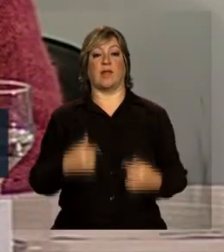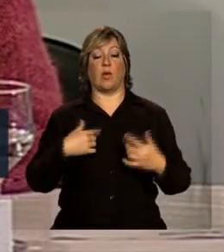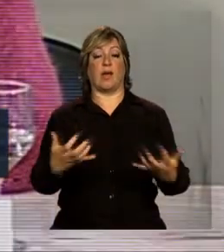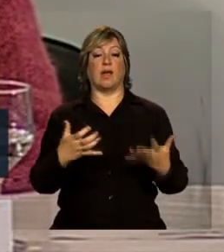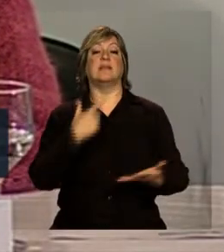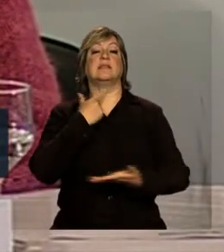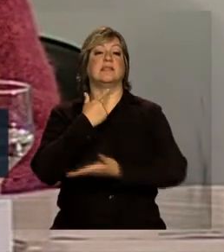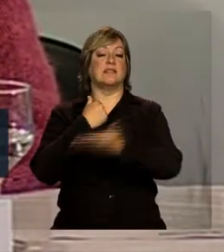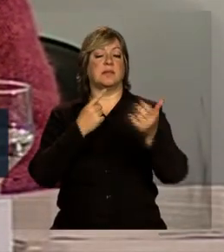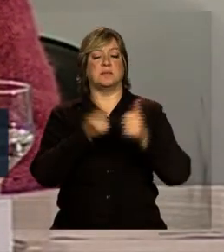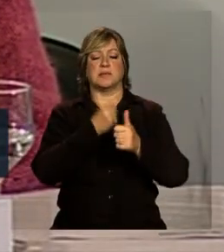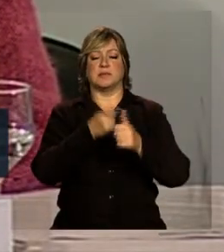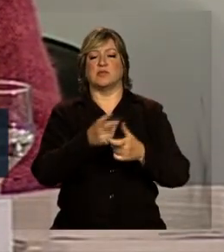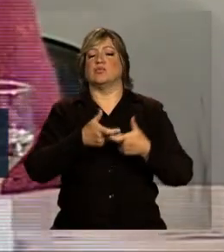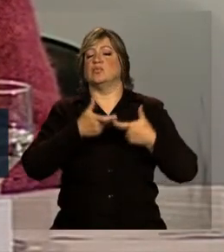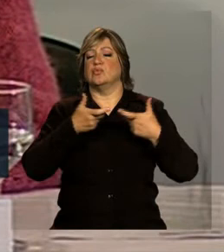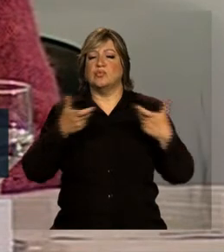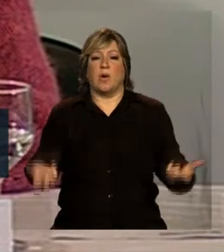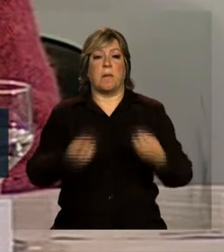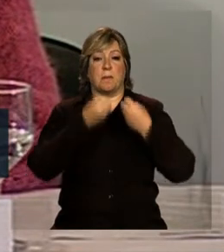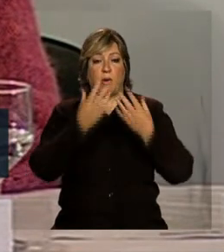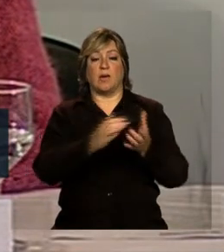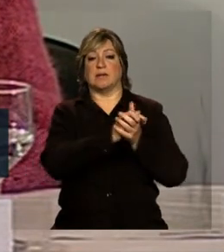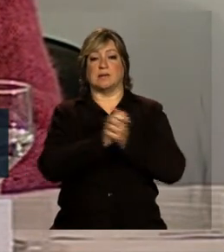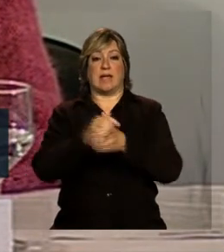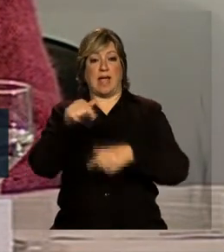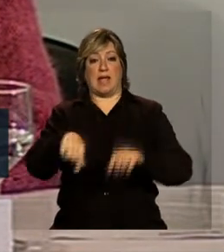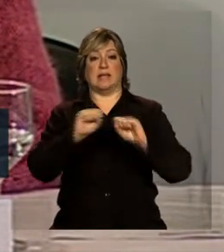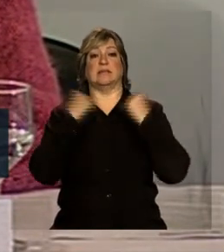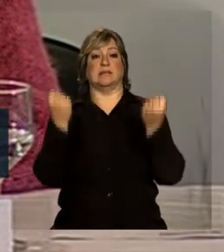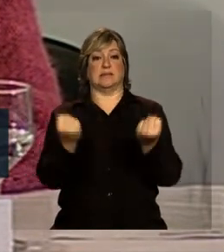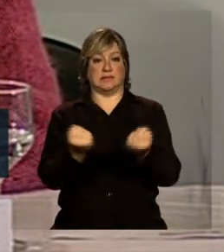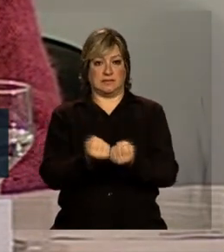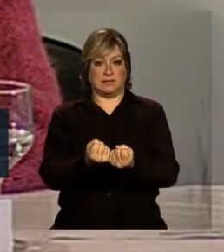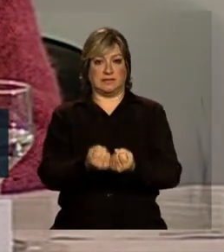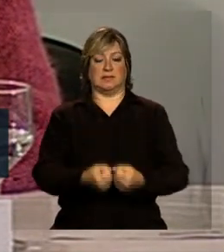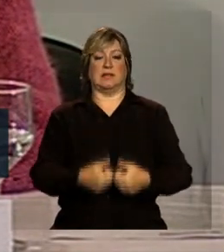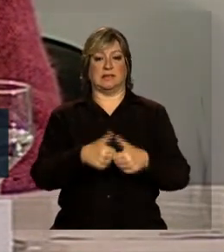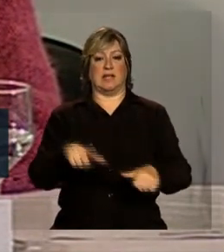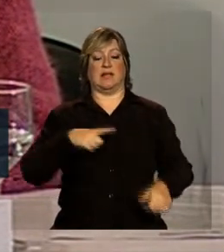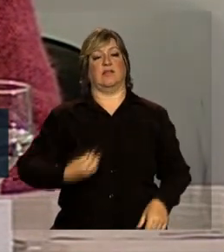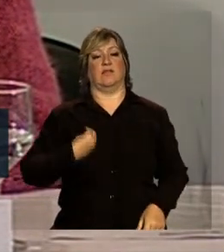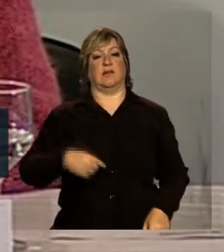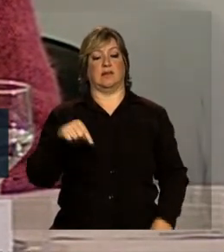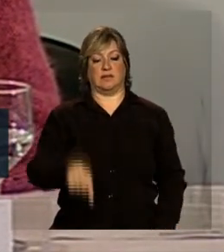desejar um grande, em primeiro lugar, um grande sucesso e saudar esse seminário que está sendo